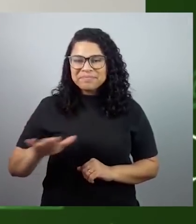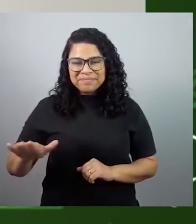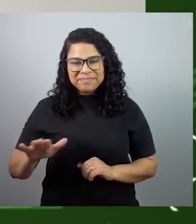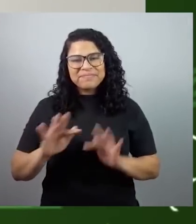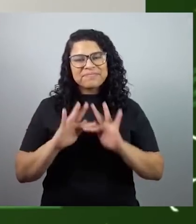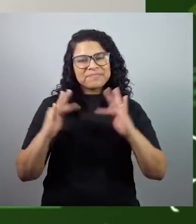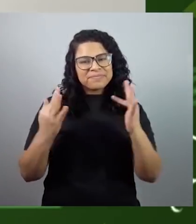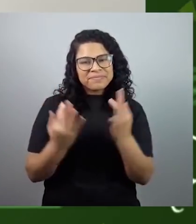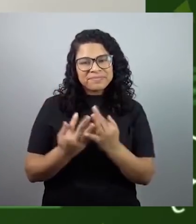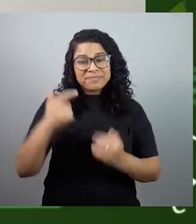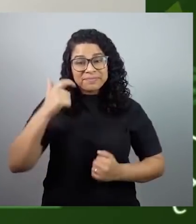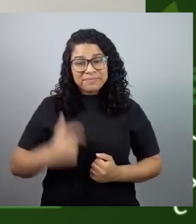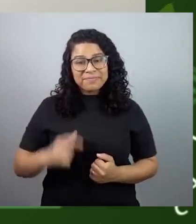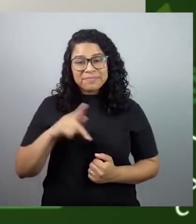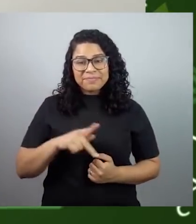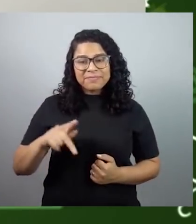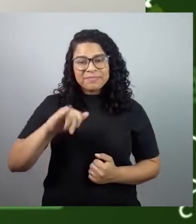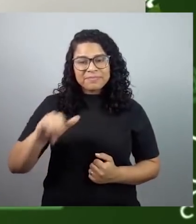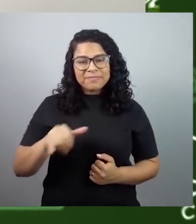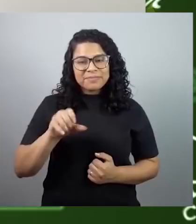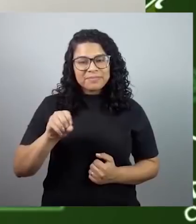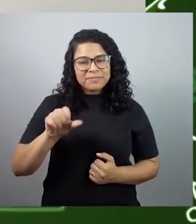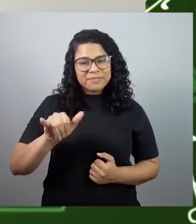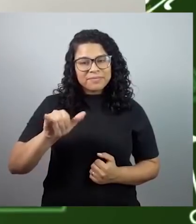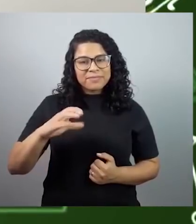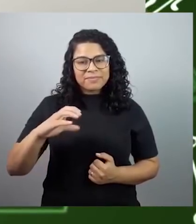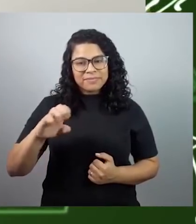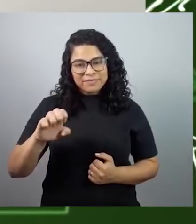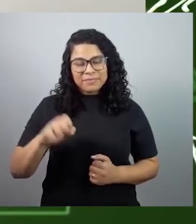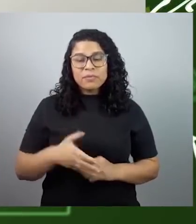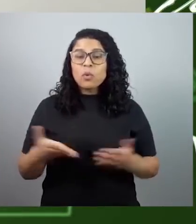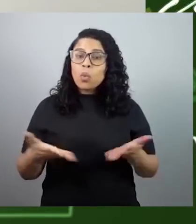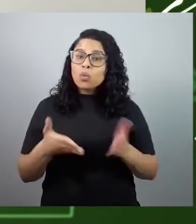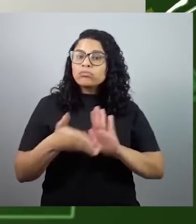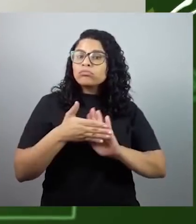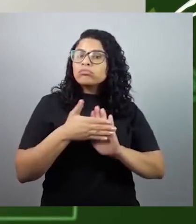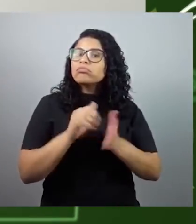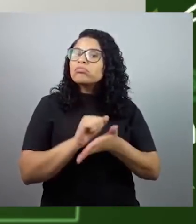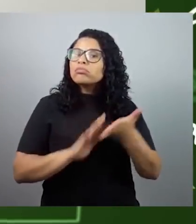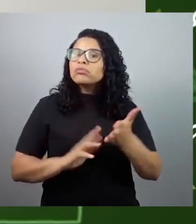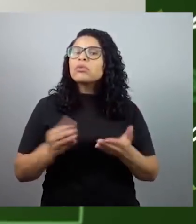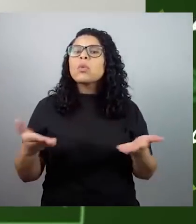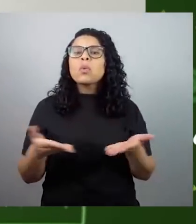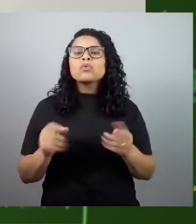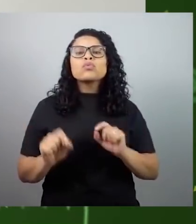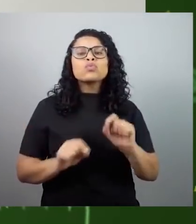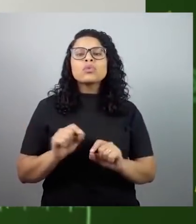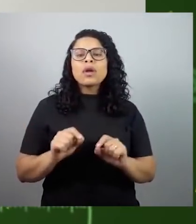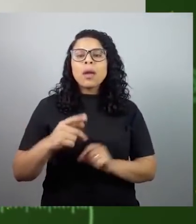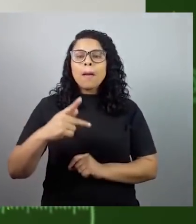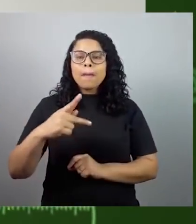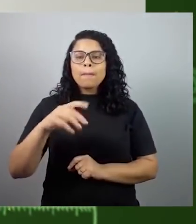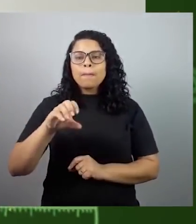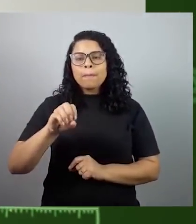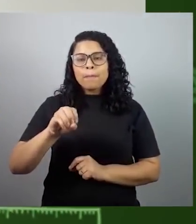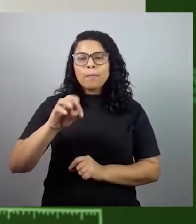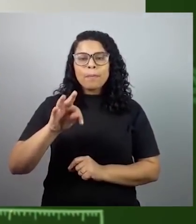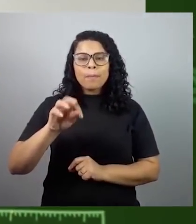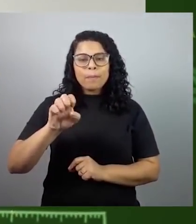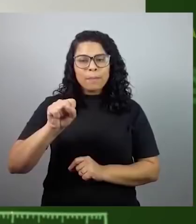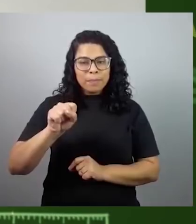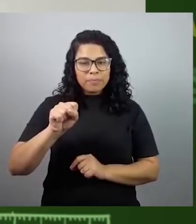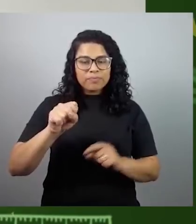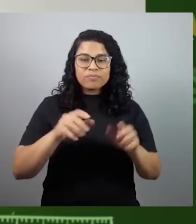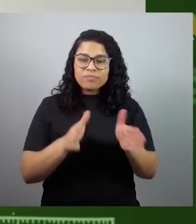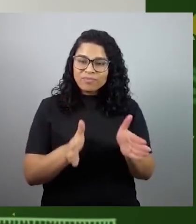Olá crianças, olá família, eu sou a professora Joyce e a proposta de atividade que eu trouxe para vocês são com potes. Potes